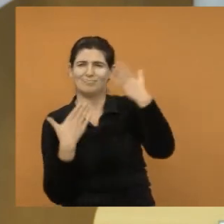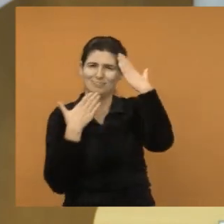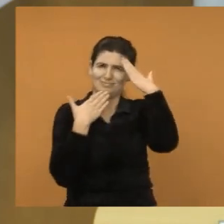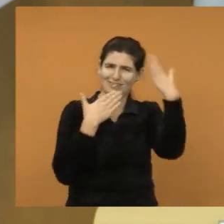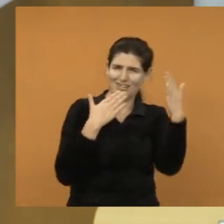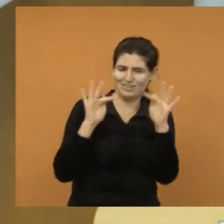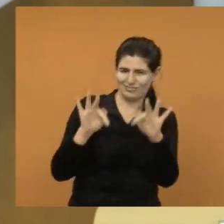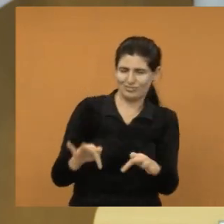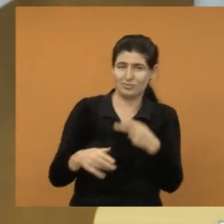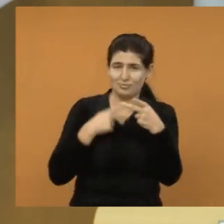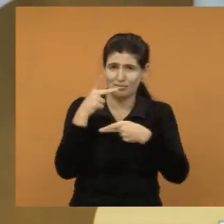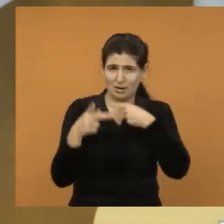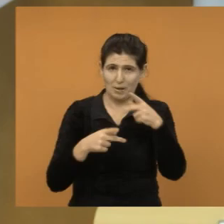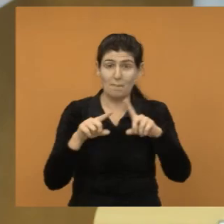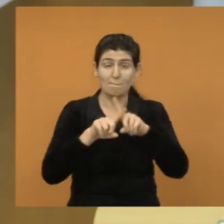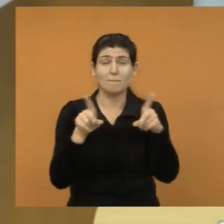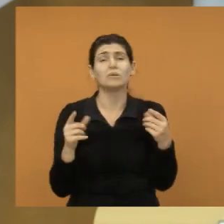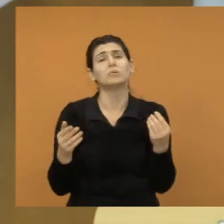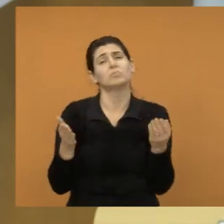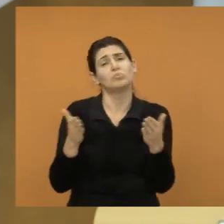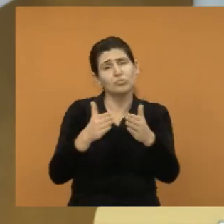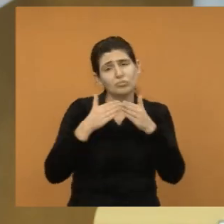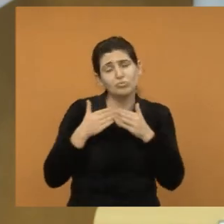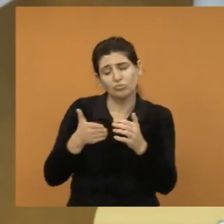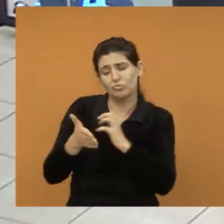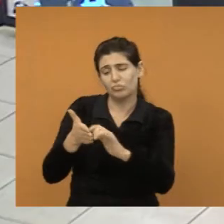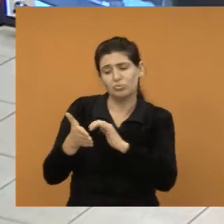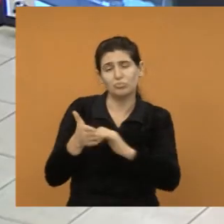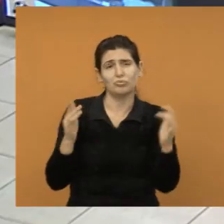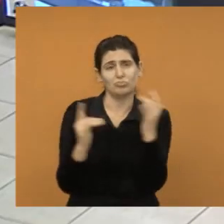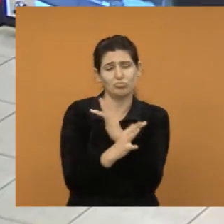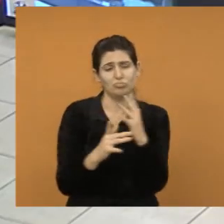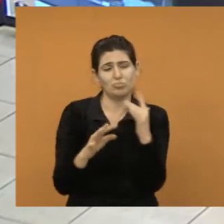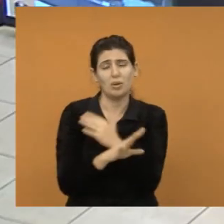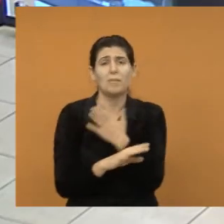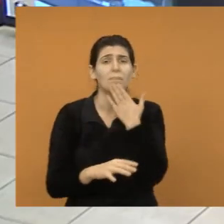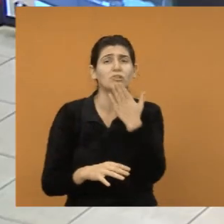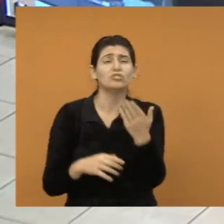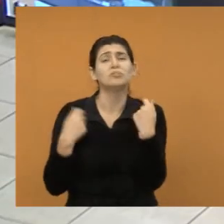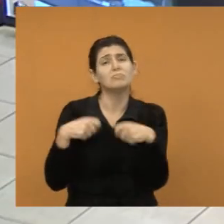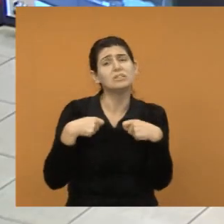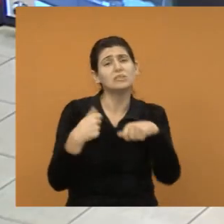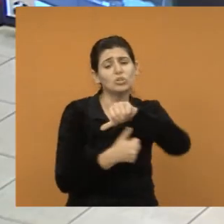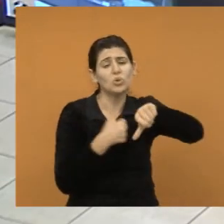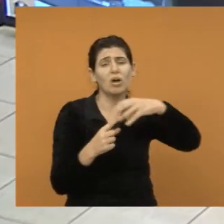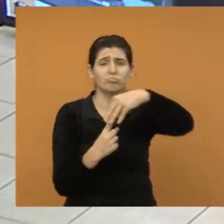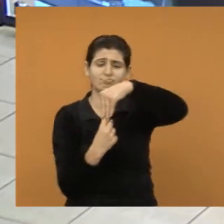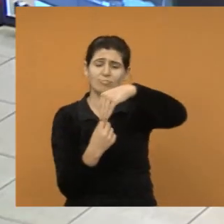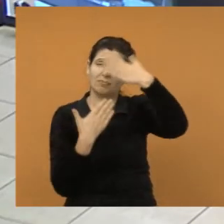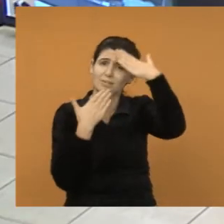fala aqui, mas, senhor secretário de Mobilidade Urbana, eu gostaria aqui de pedir isso para trocar esse ponto de ônibus. Muito obrigado.